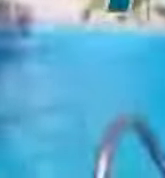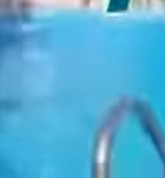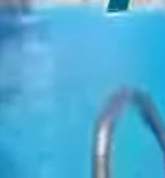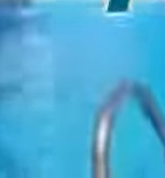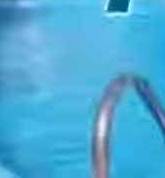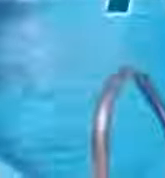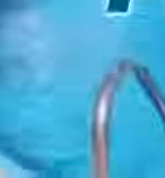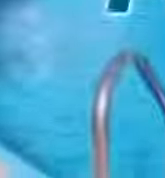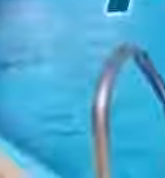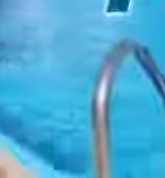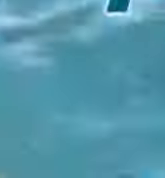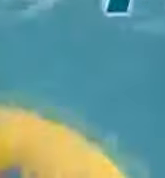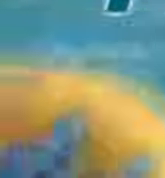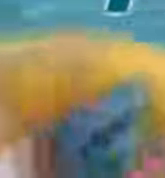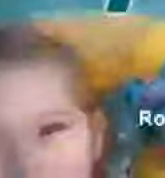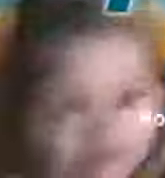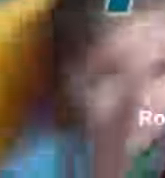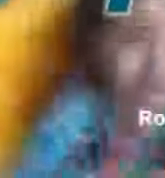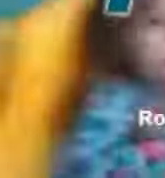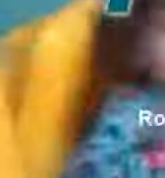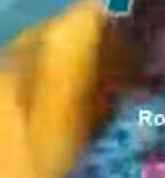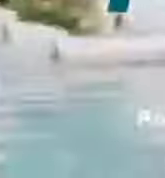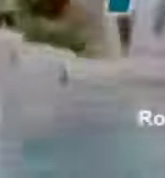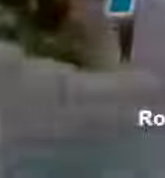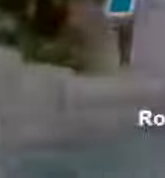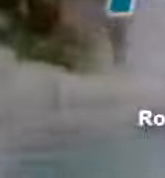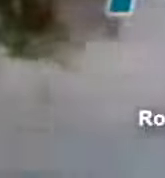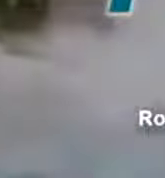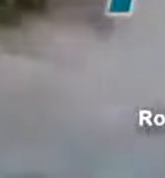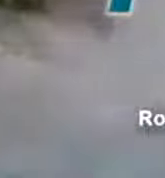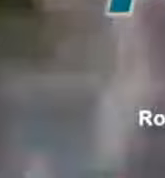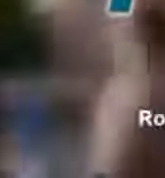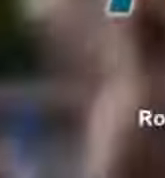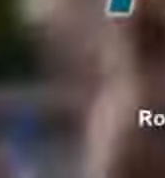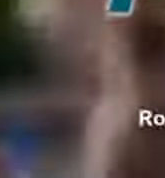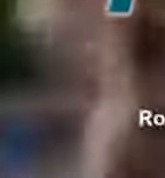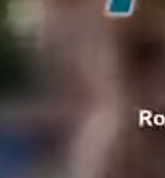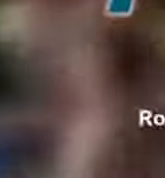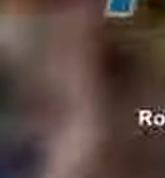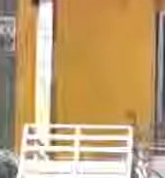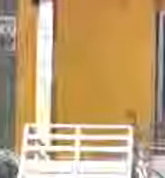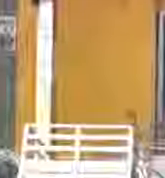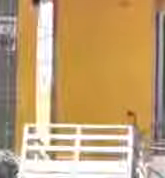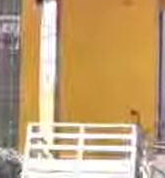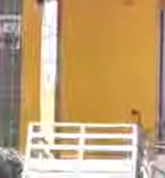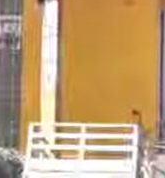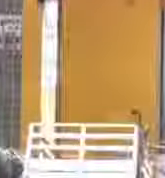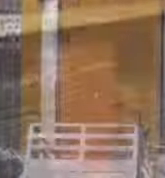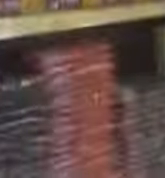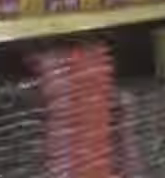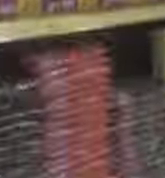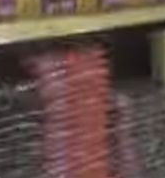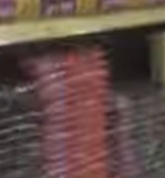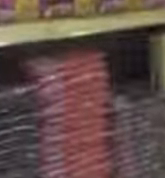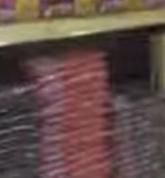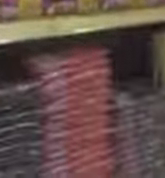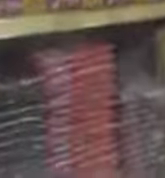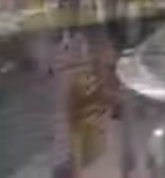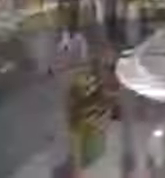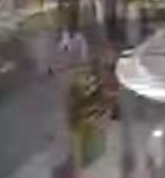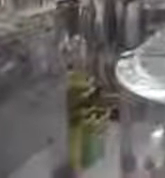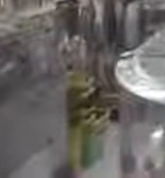Goiana Piscinas, rodovia PE 75, quilômetro 1, Goiânia, Pernambuco. A Bomboniere Doce Sonho tem